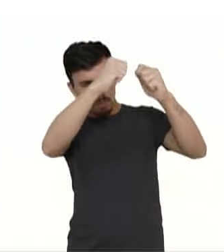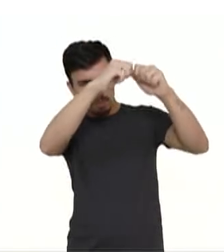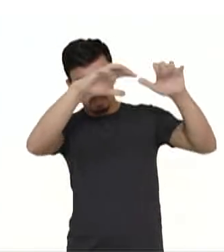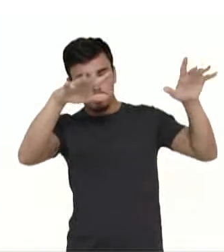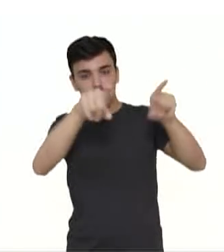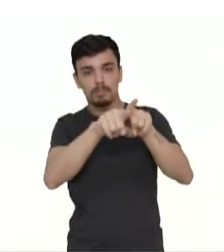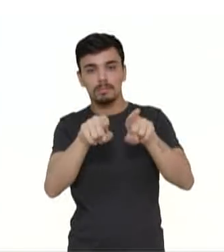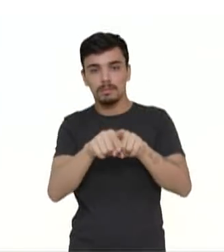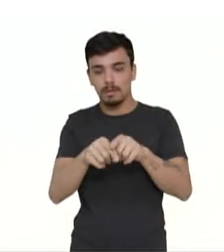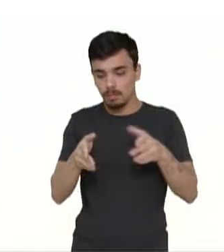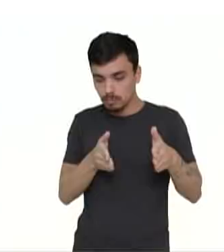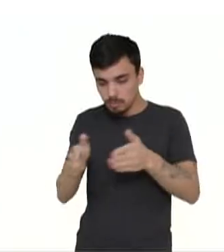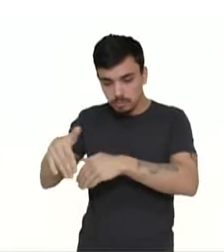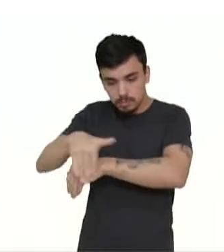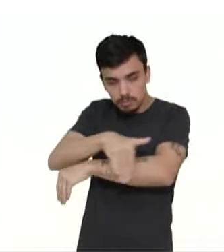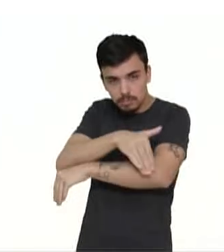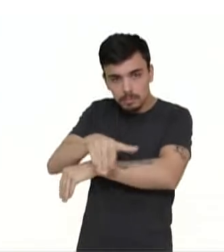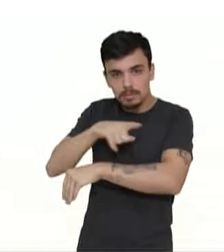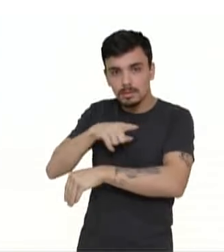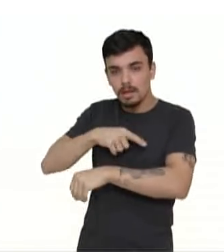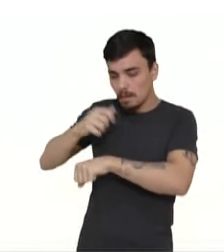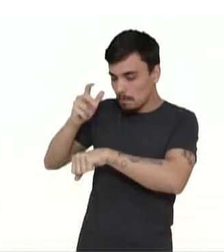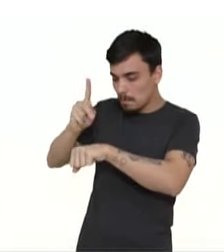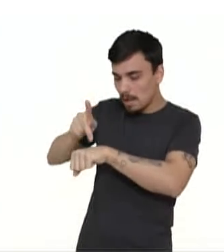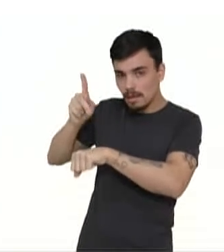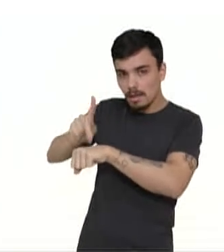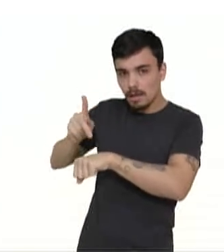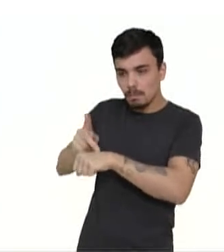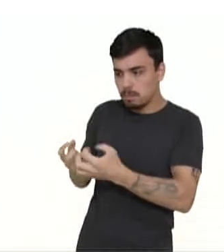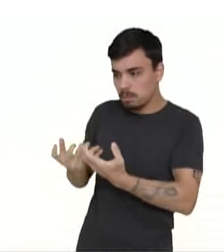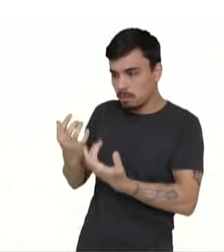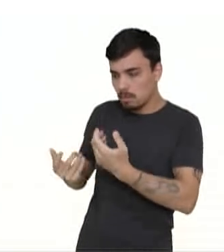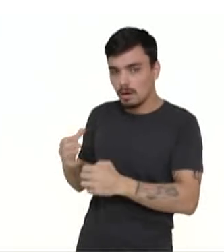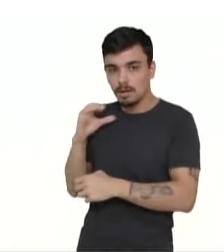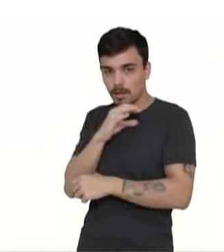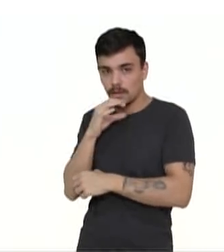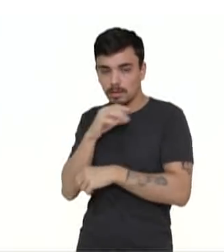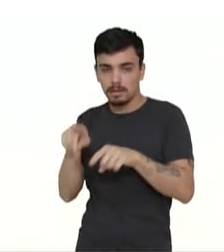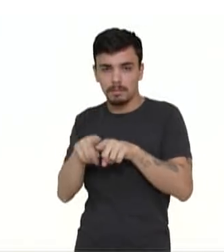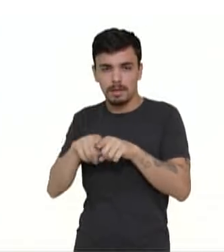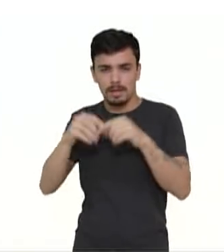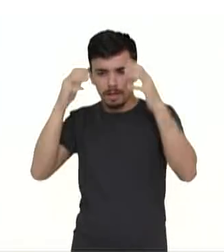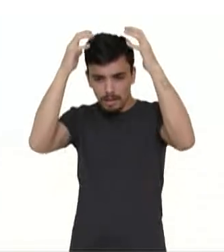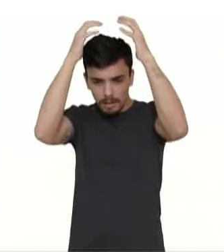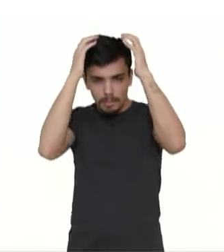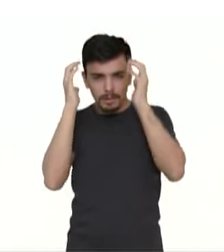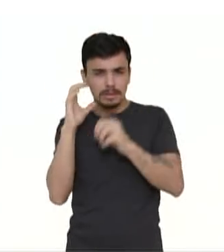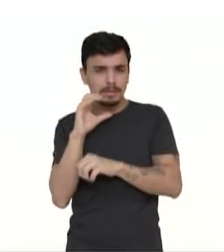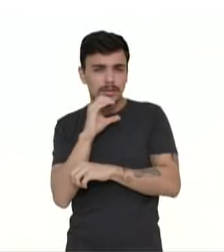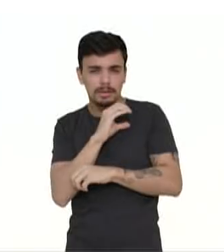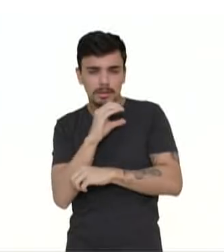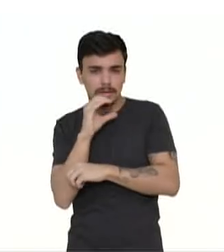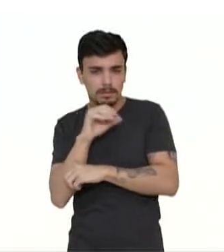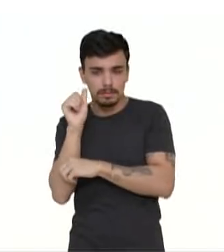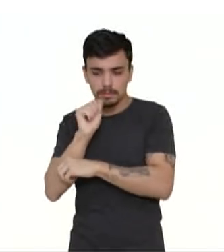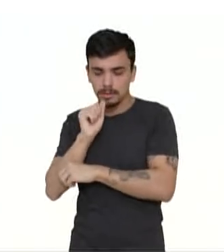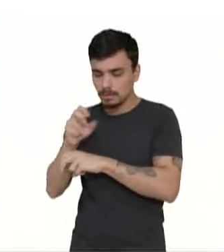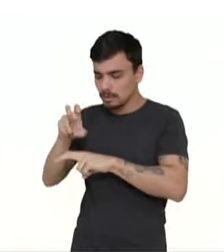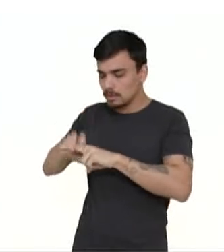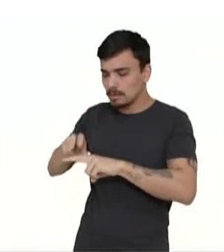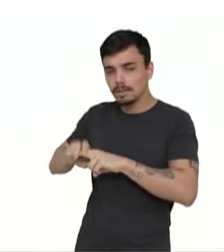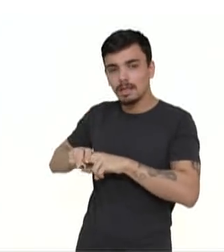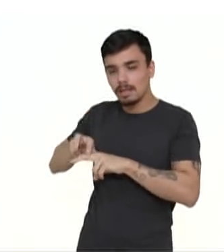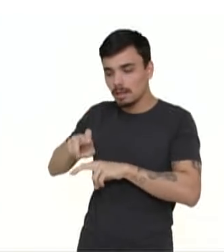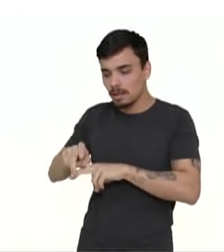as pedras vibravam de calor. A cabeça da menina flamejava. Ali estava, sentada nos degraus de